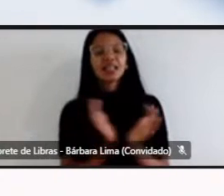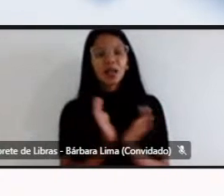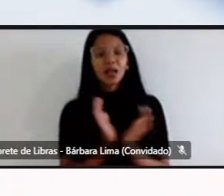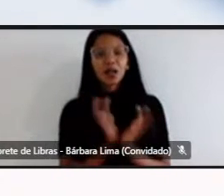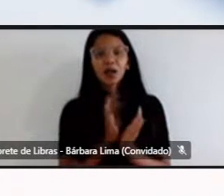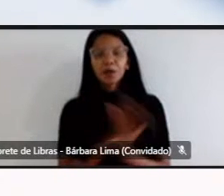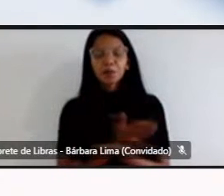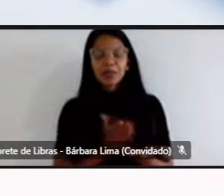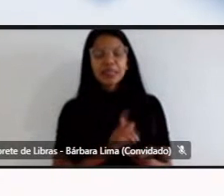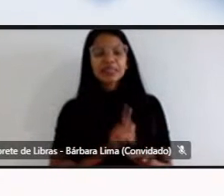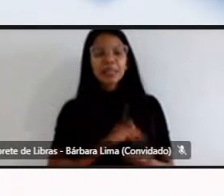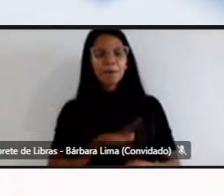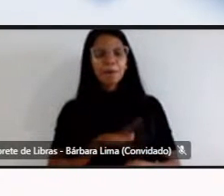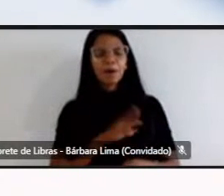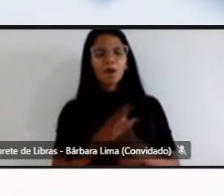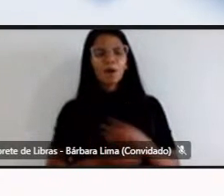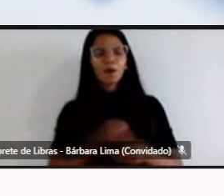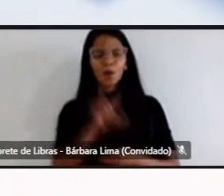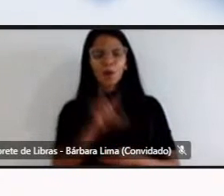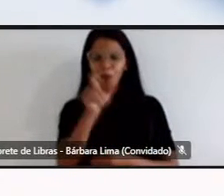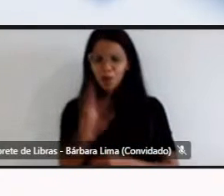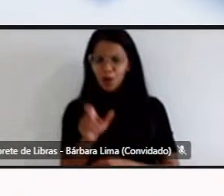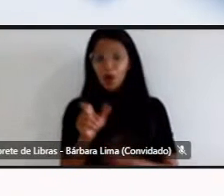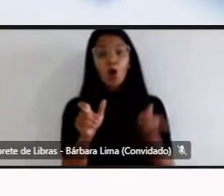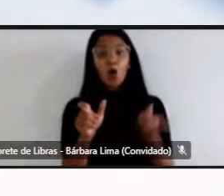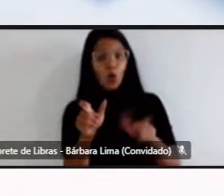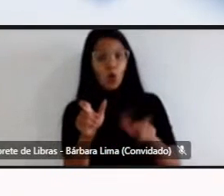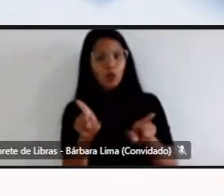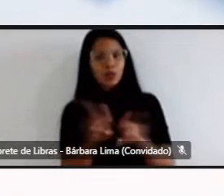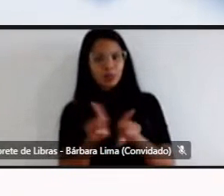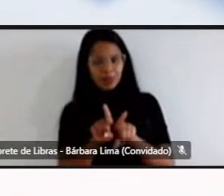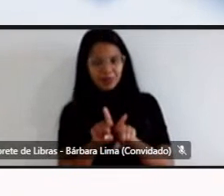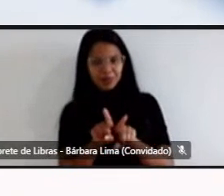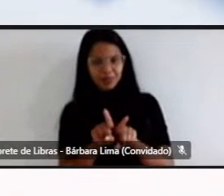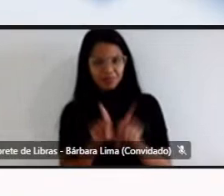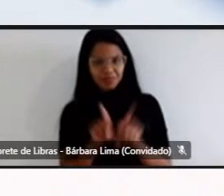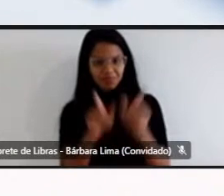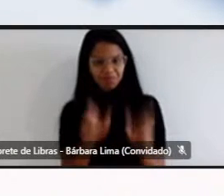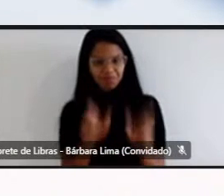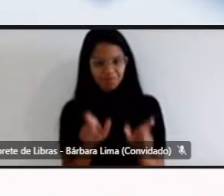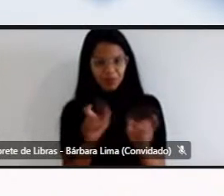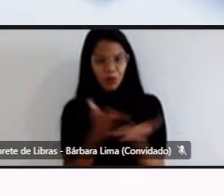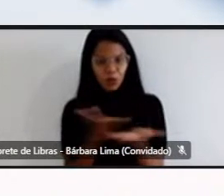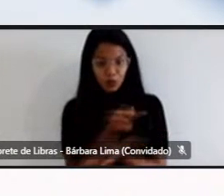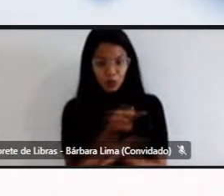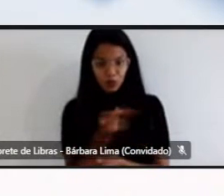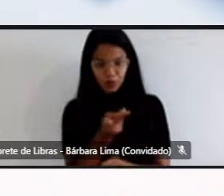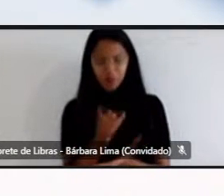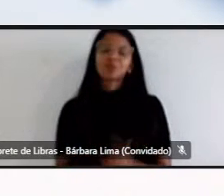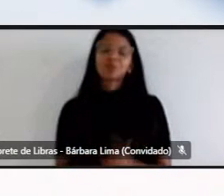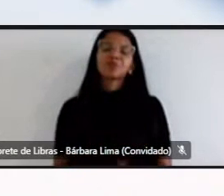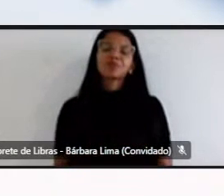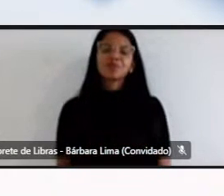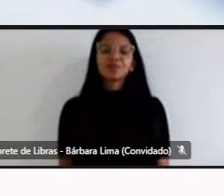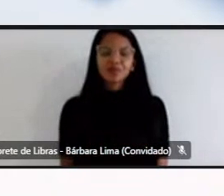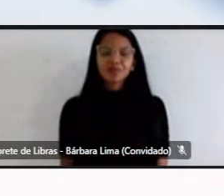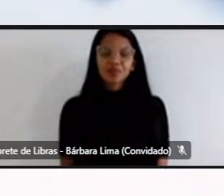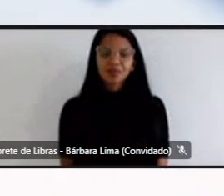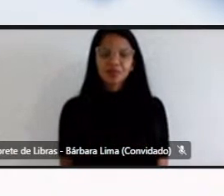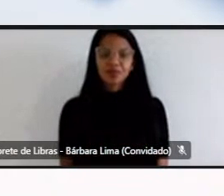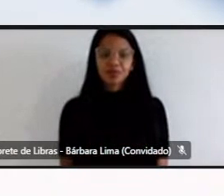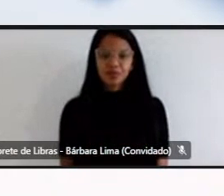Miles Davis havia outro gênio de jazz chamado Herbie Hancock. And during one of the tunes,